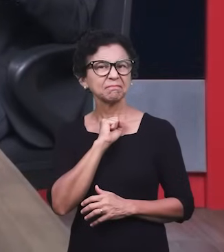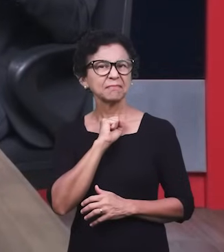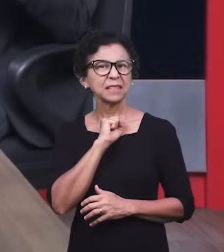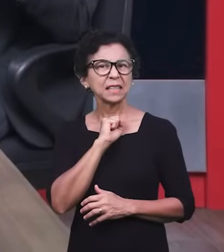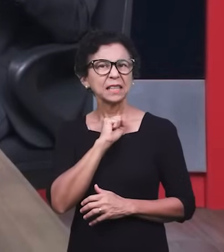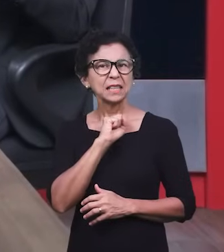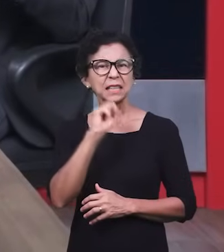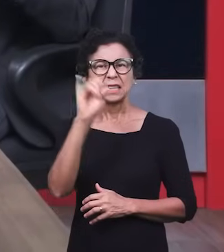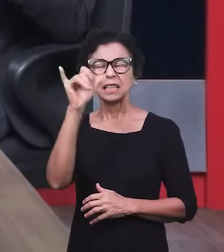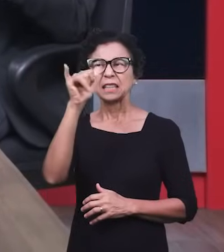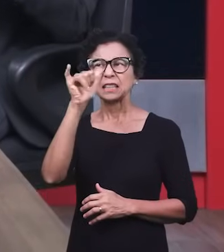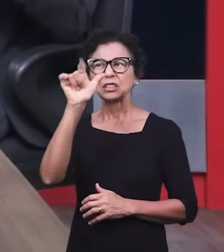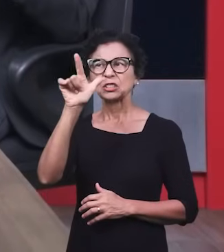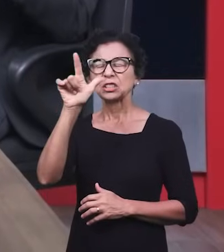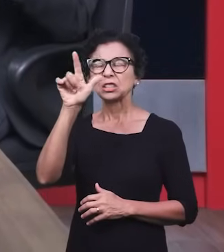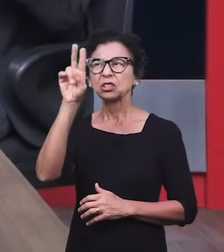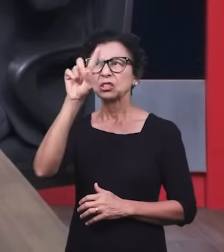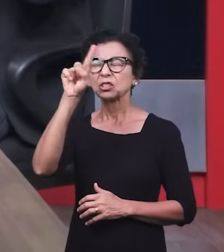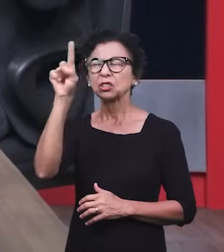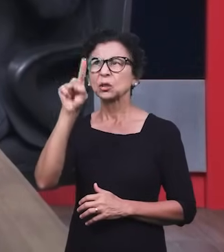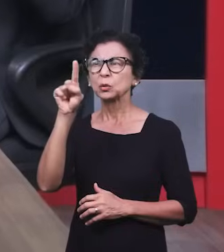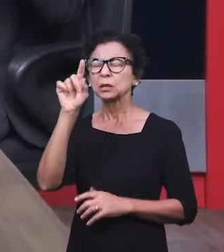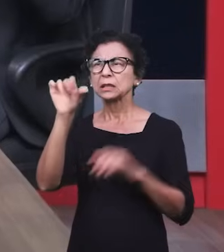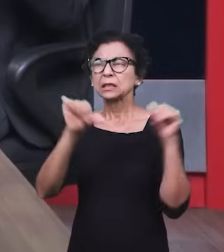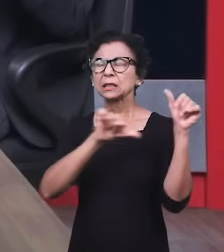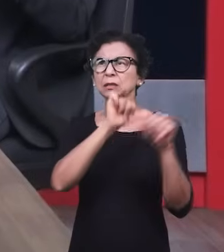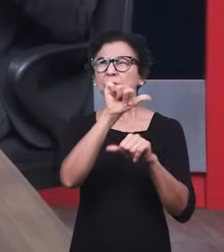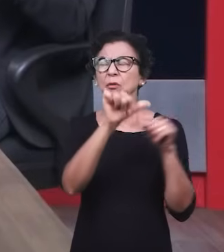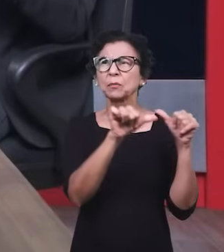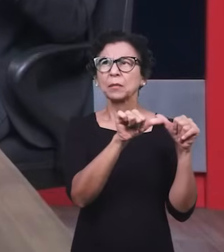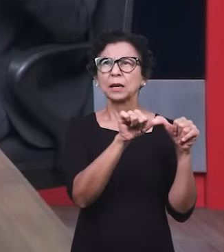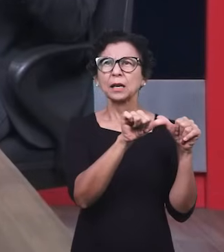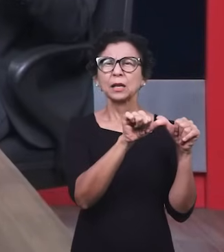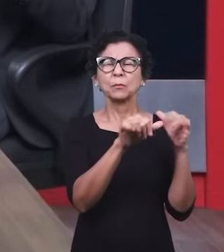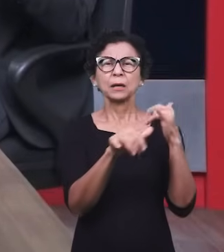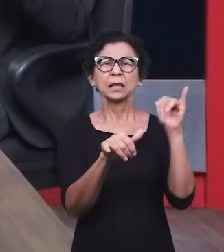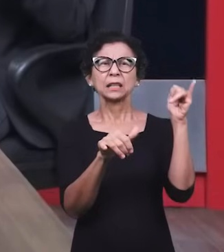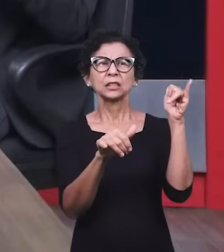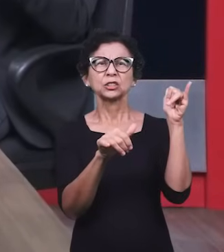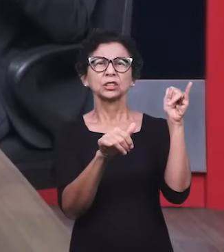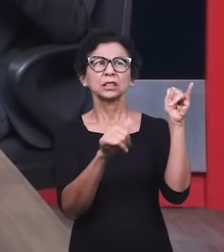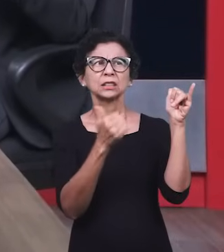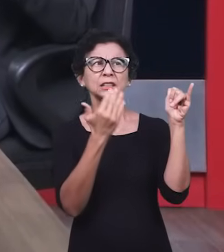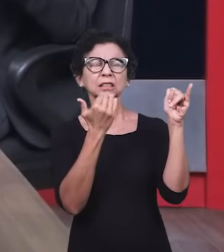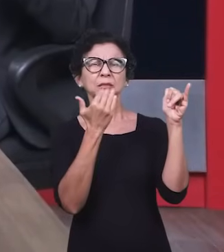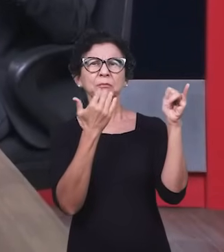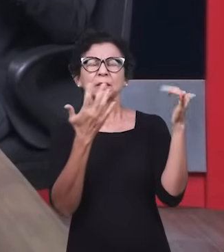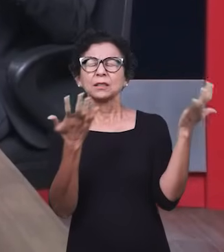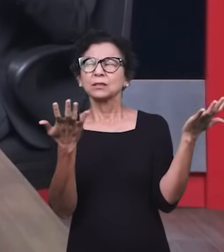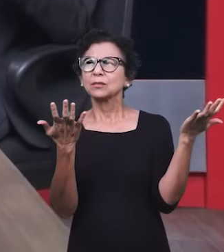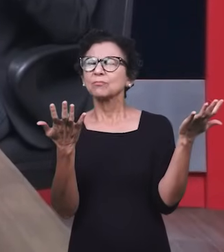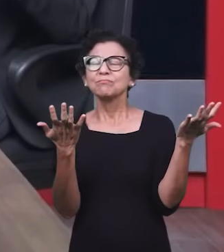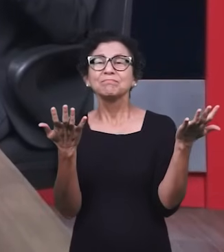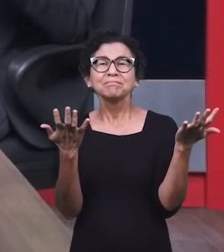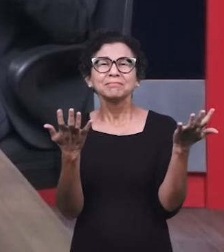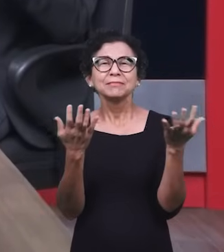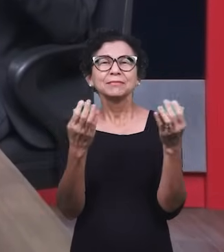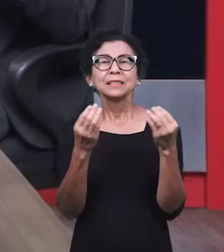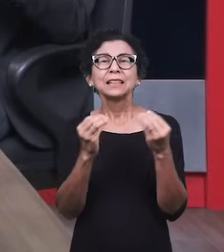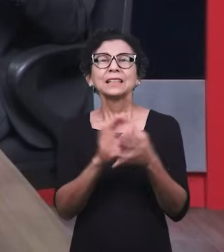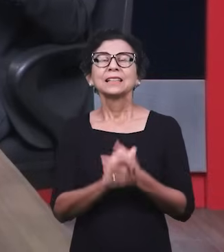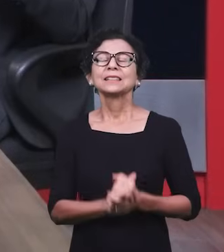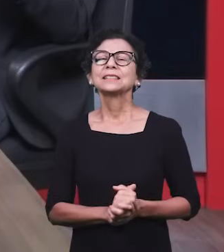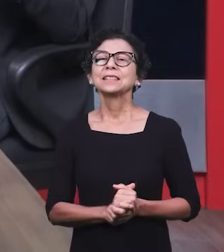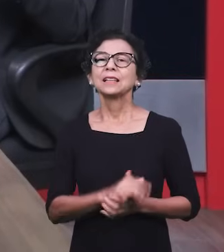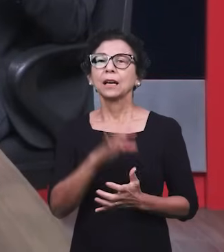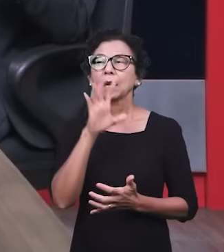outra energia uma energia química com alimento é uma coisa extraordinária o Senhor ele esses mecanismos que o senhor Ele